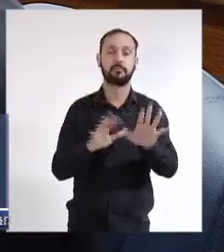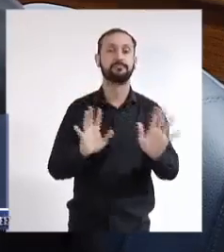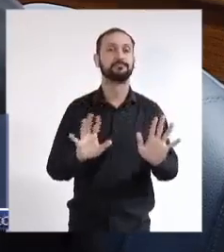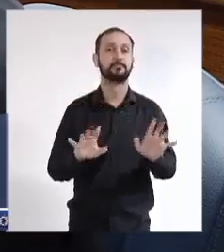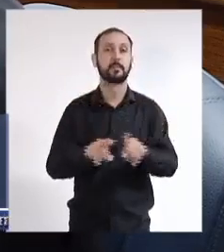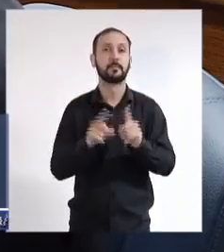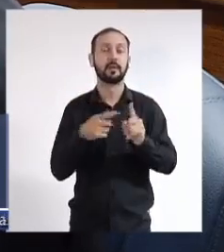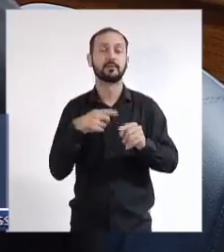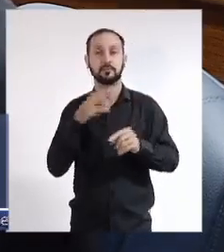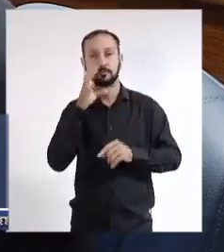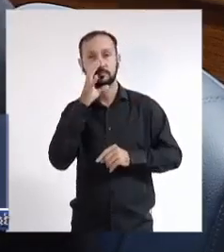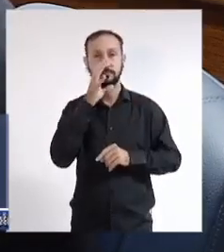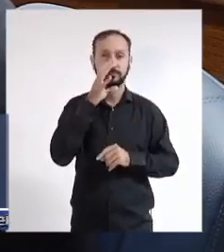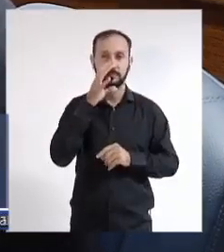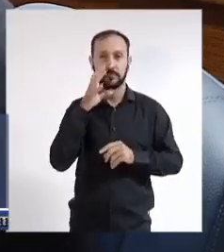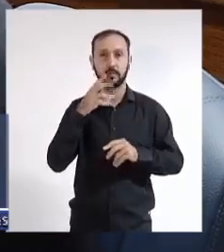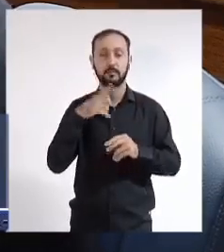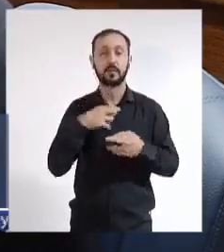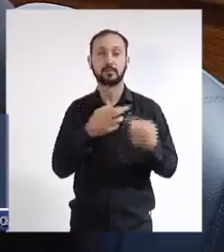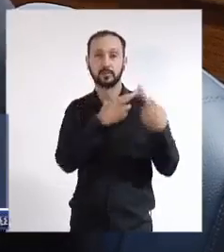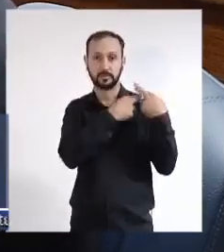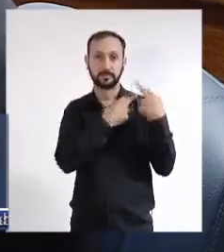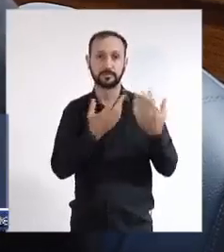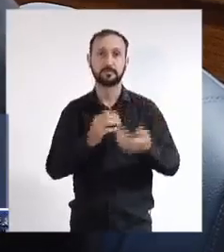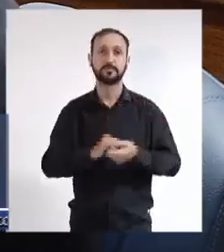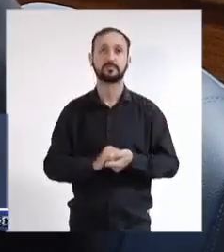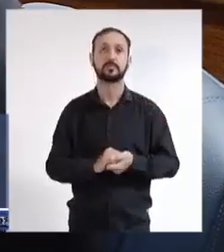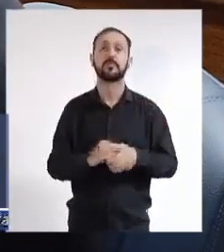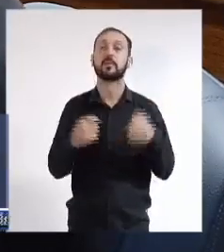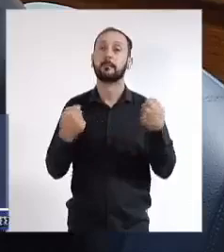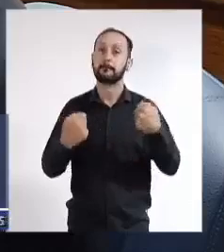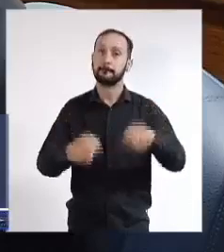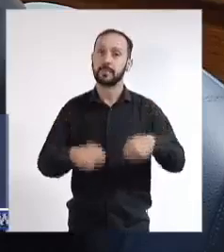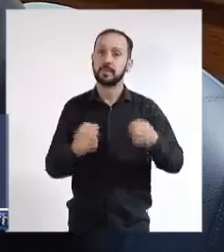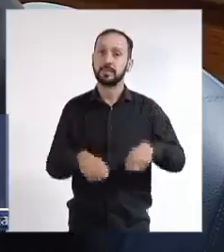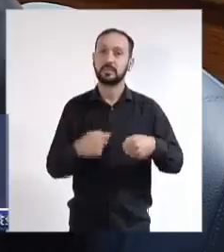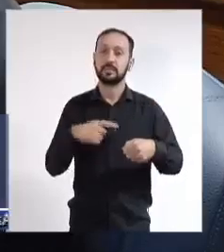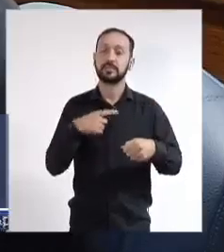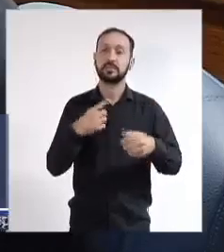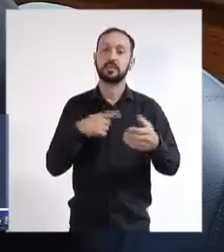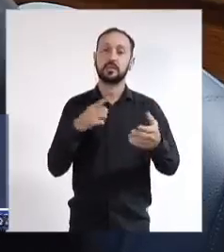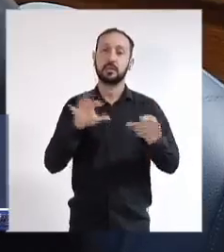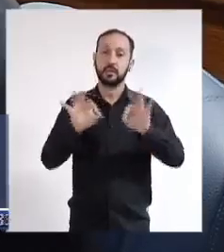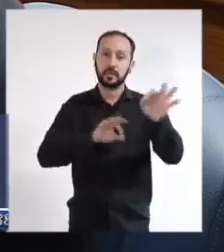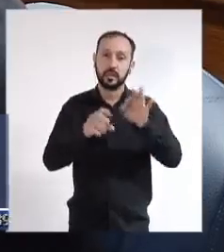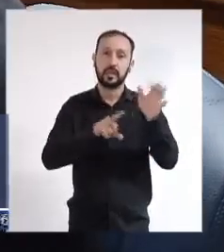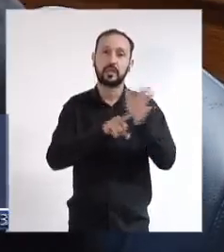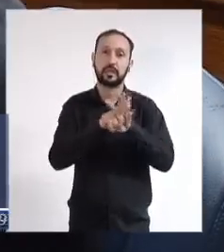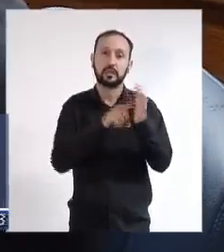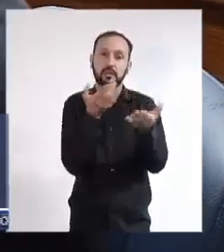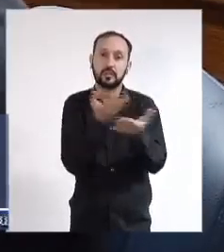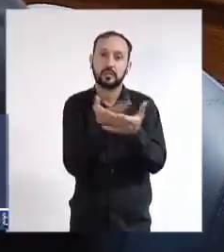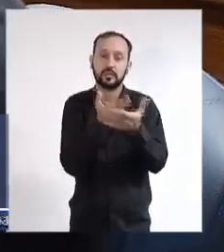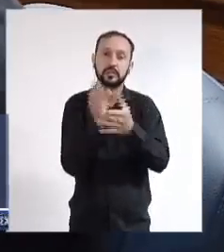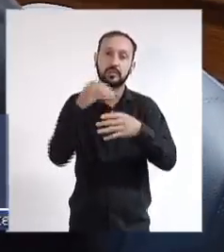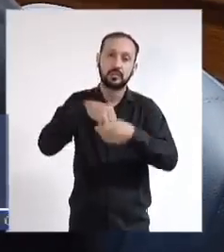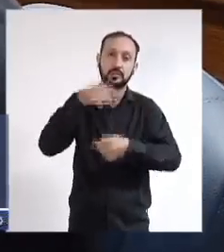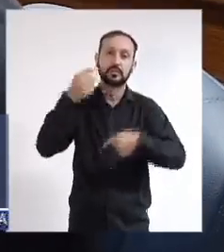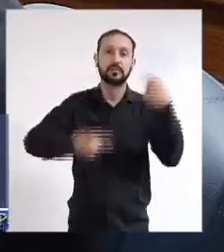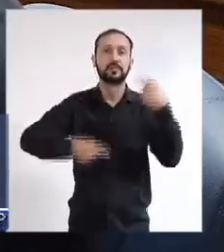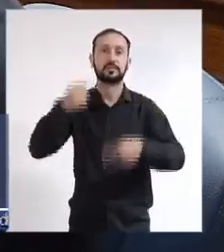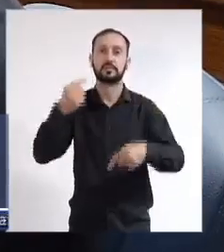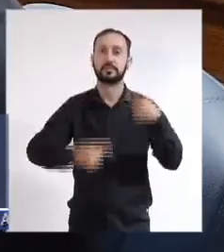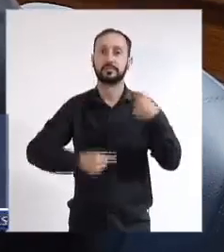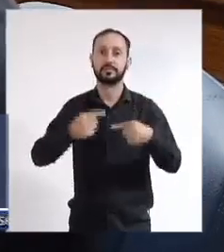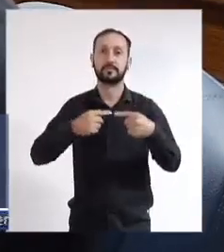mais contemplativa o turismo o responsável então precisa que a gente possa gerar estudos nesse sentido aqui dentro debates